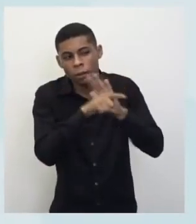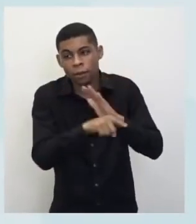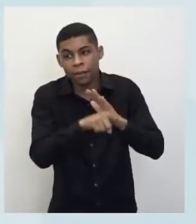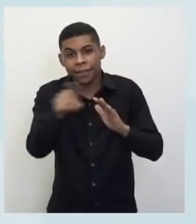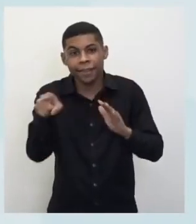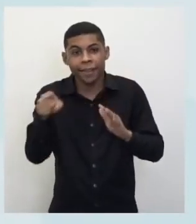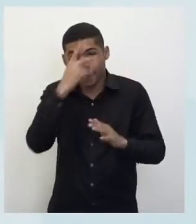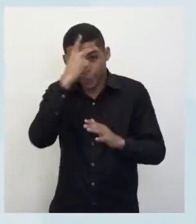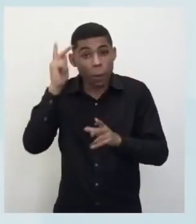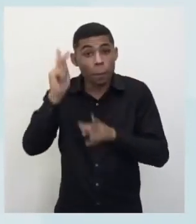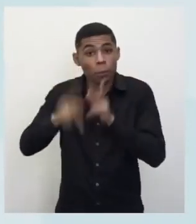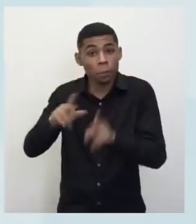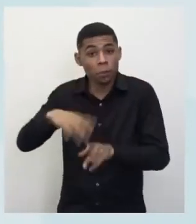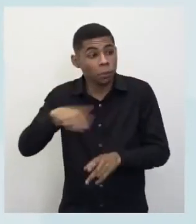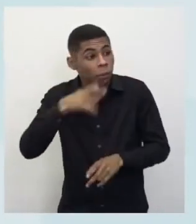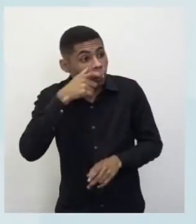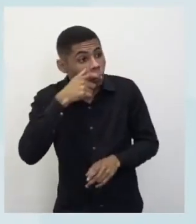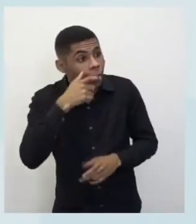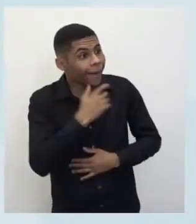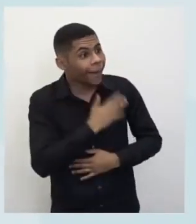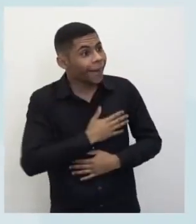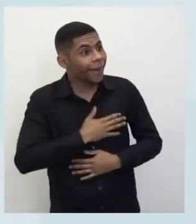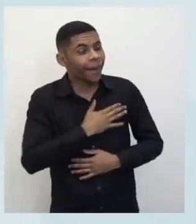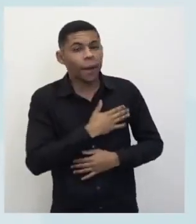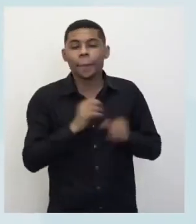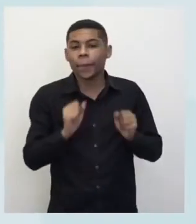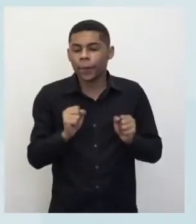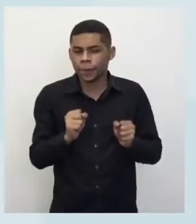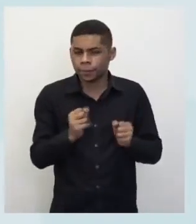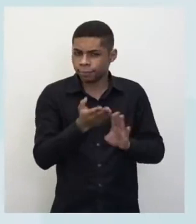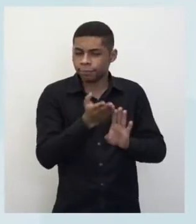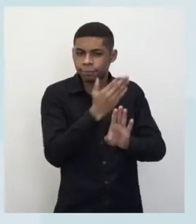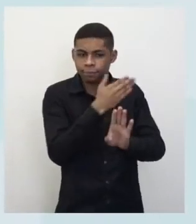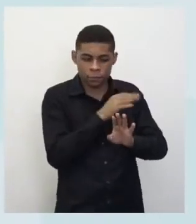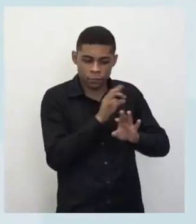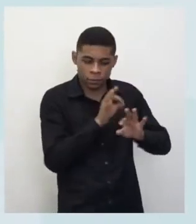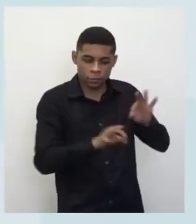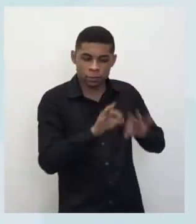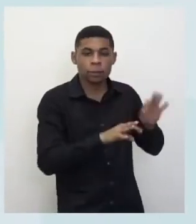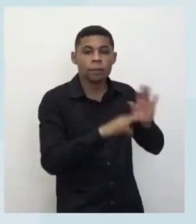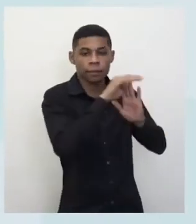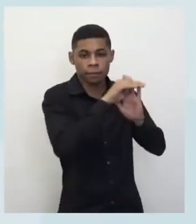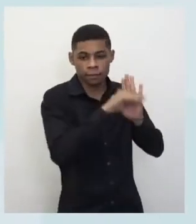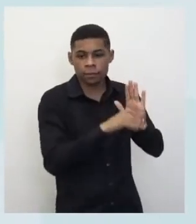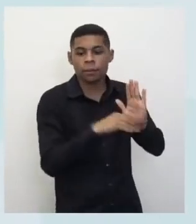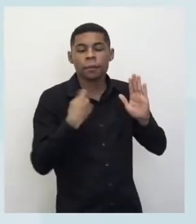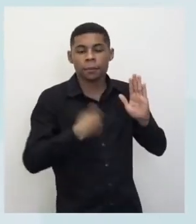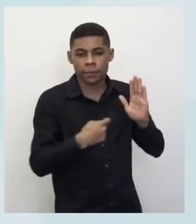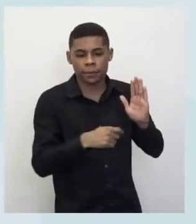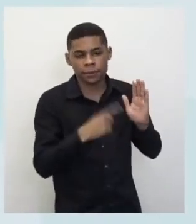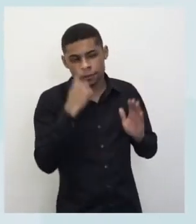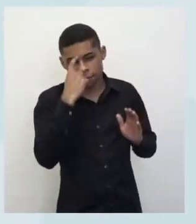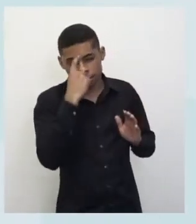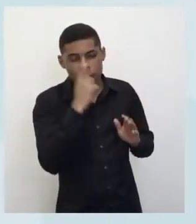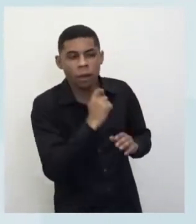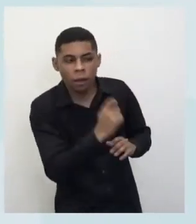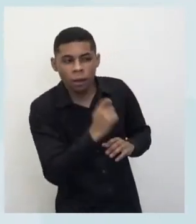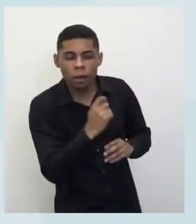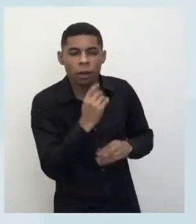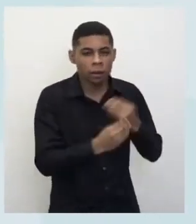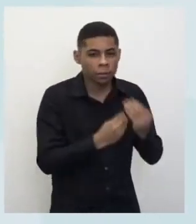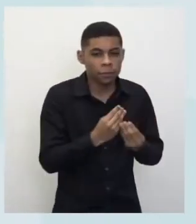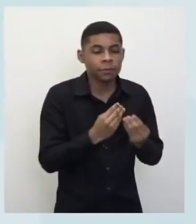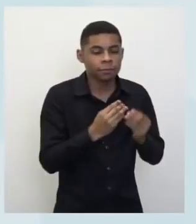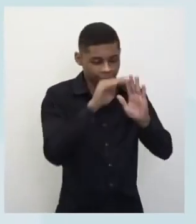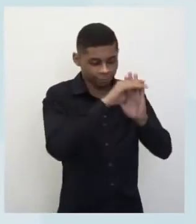público. E um roteiro é, em geral, um tipo de plano, né, de script. Poderá guiar uma entrevista ou